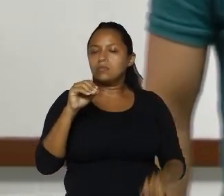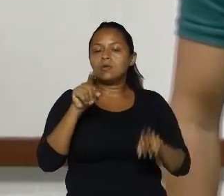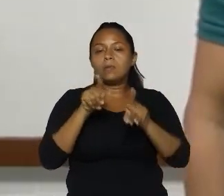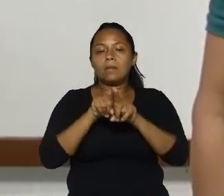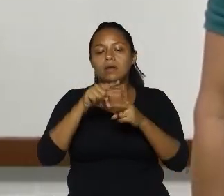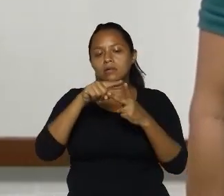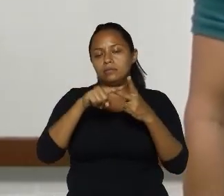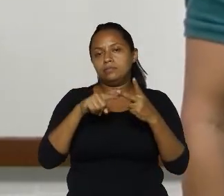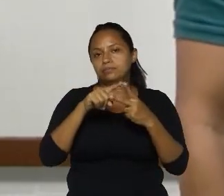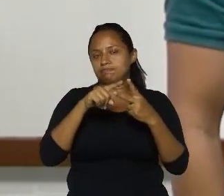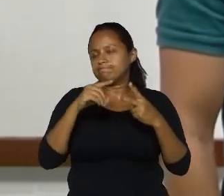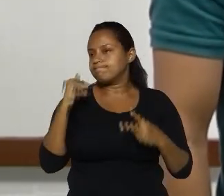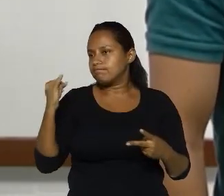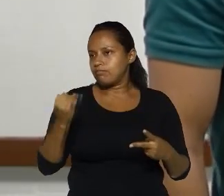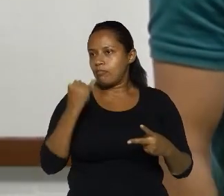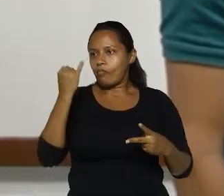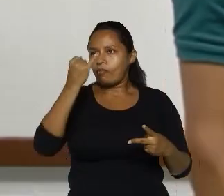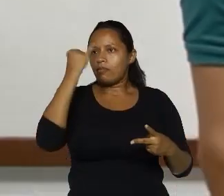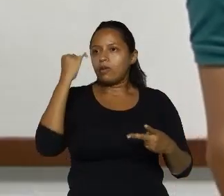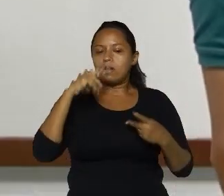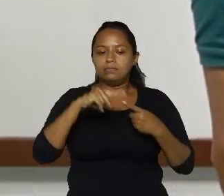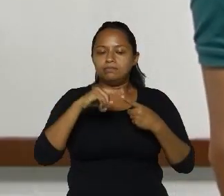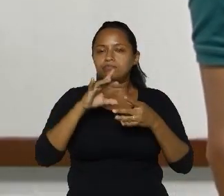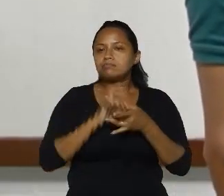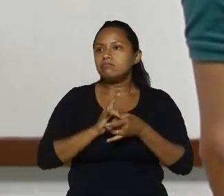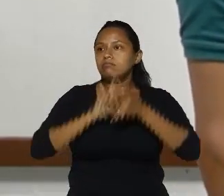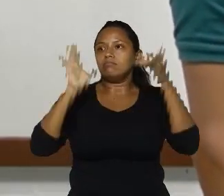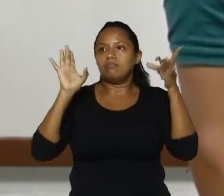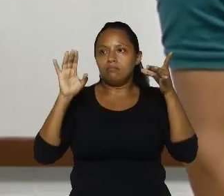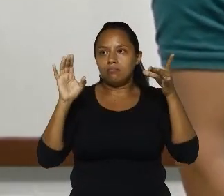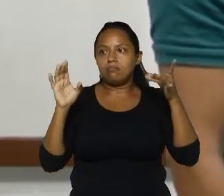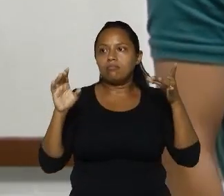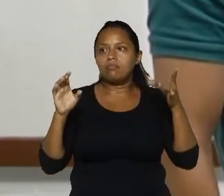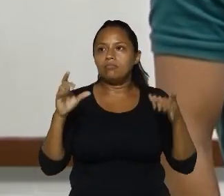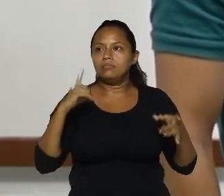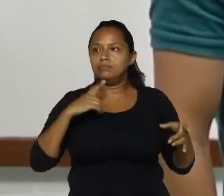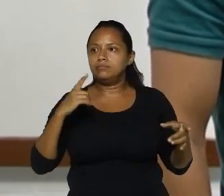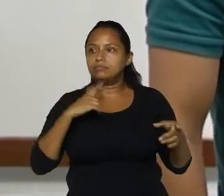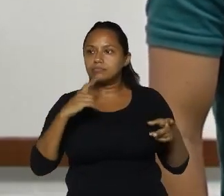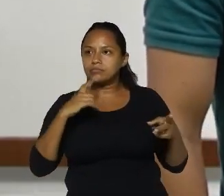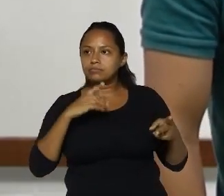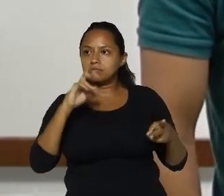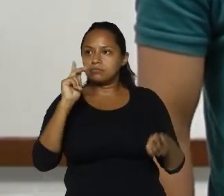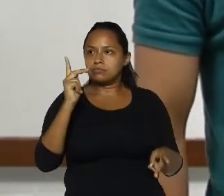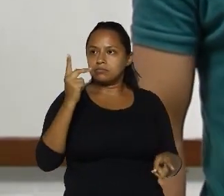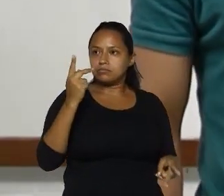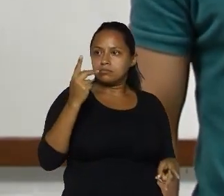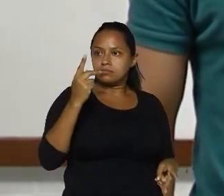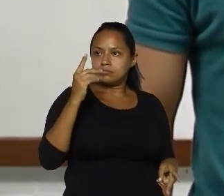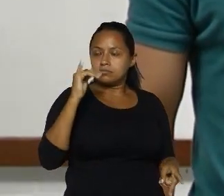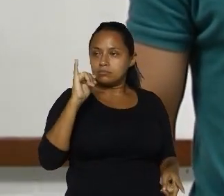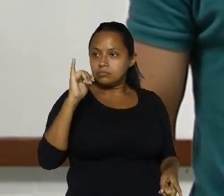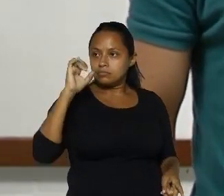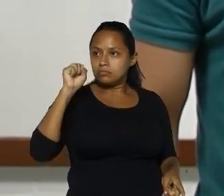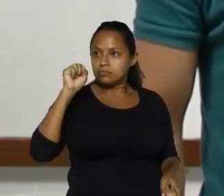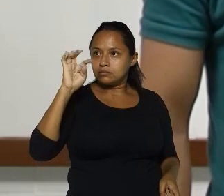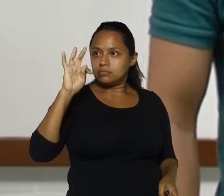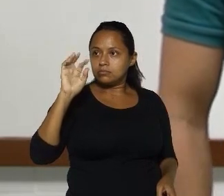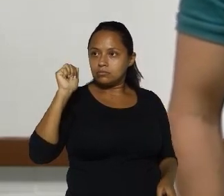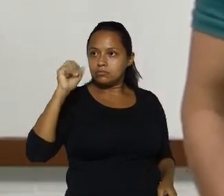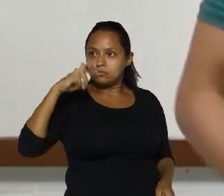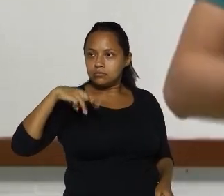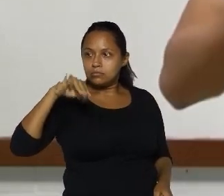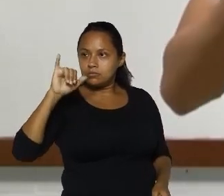liberam 2 substâncias muito importantes. O basófilo, eles liberam uma substância chamada de histamina, que é